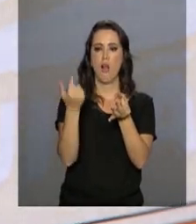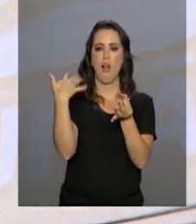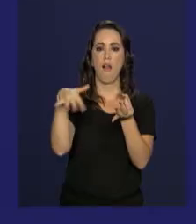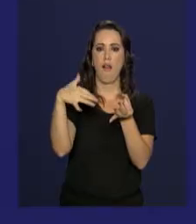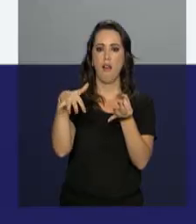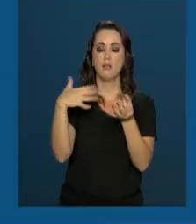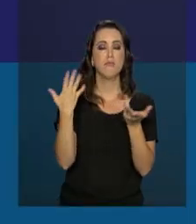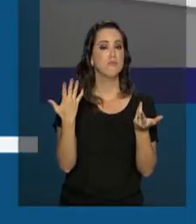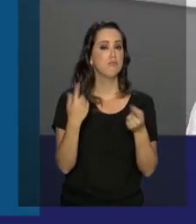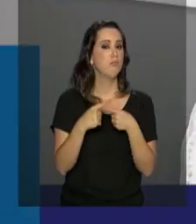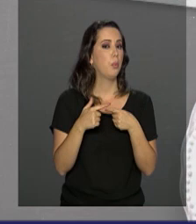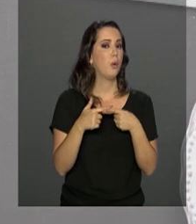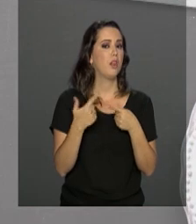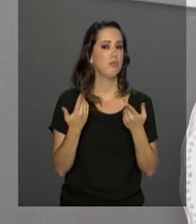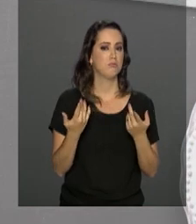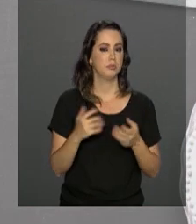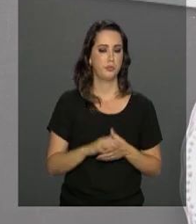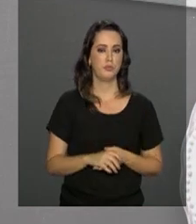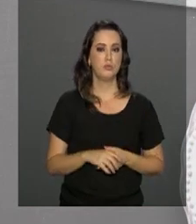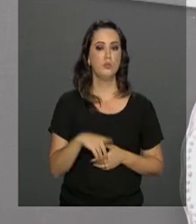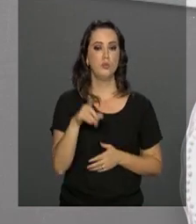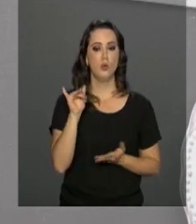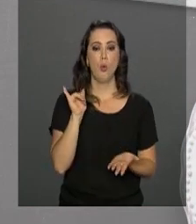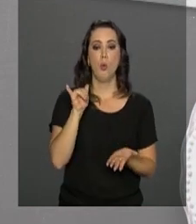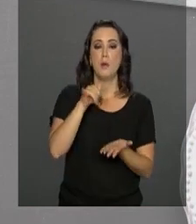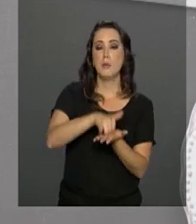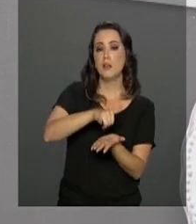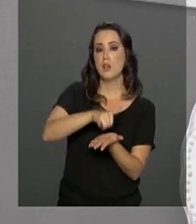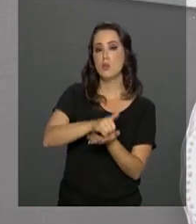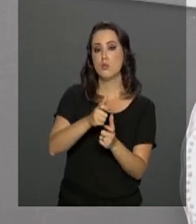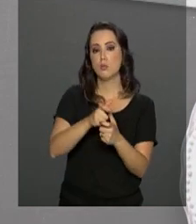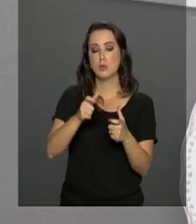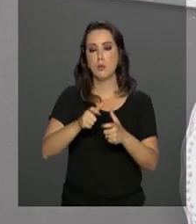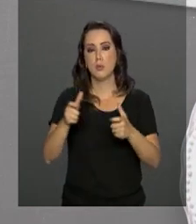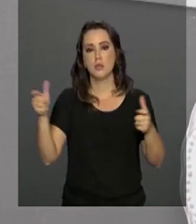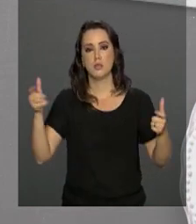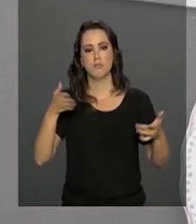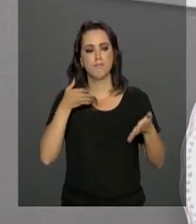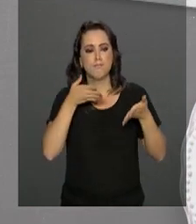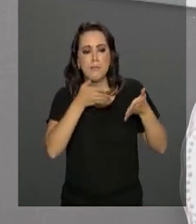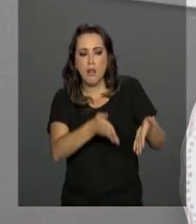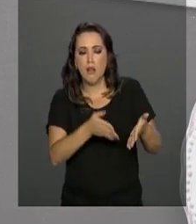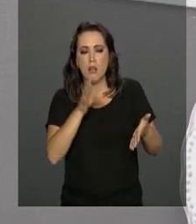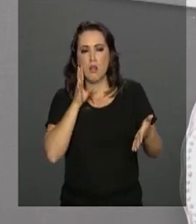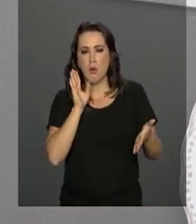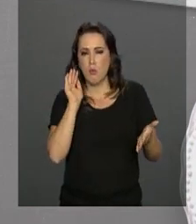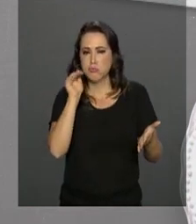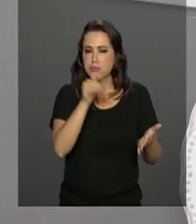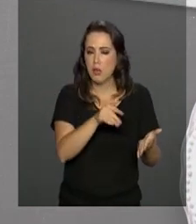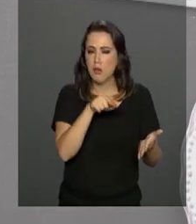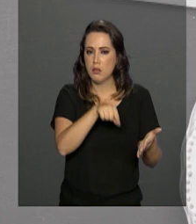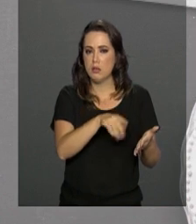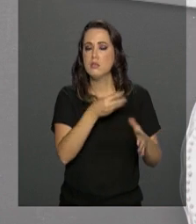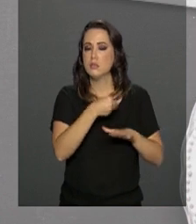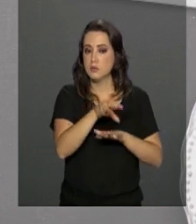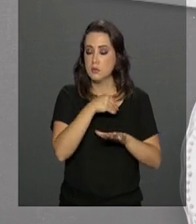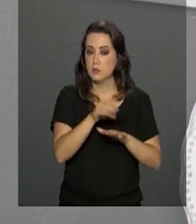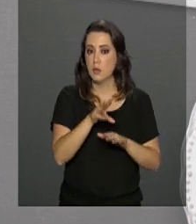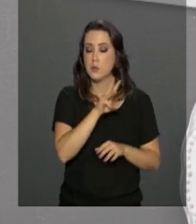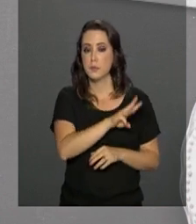conta o aplicativo a neoconsumidor amplia o acesso a essas informações a plataforma